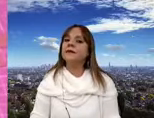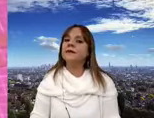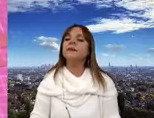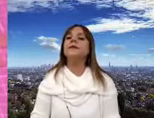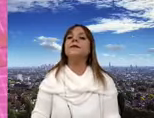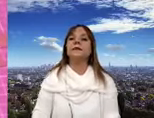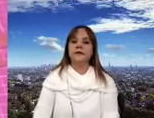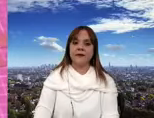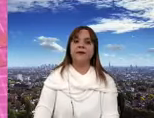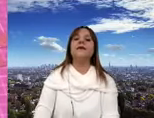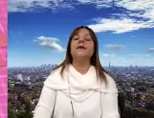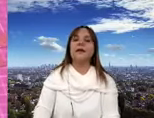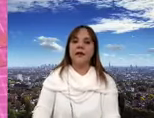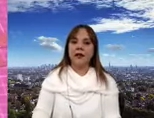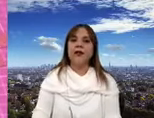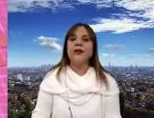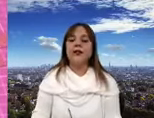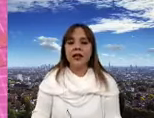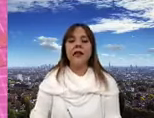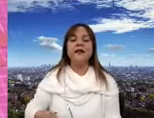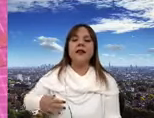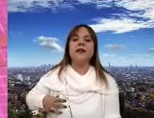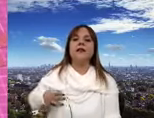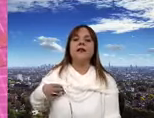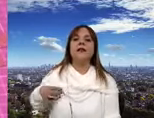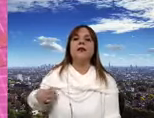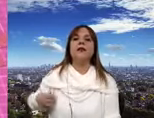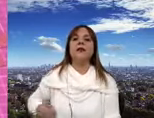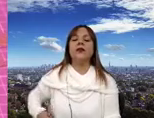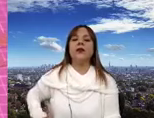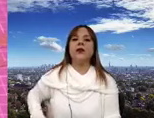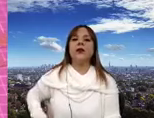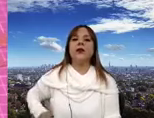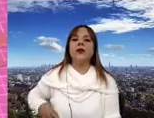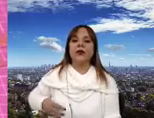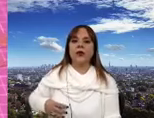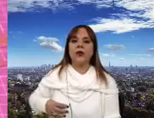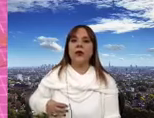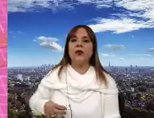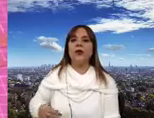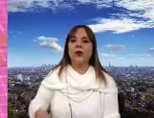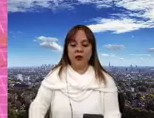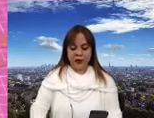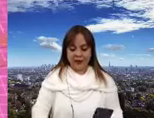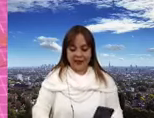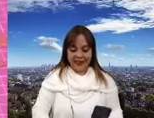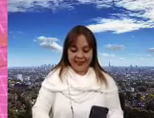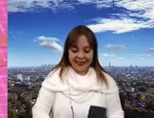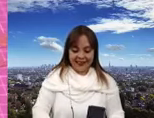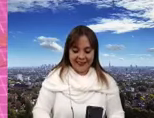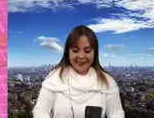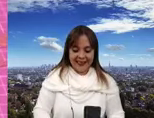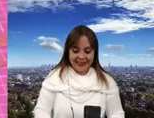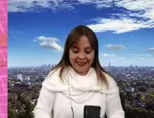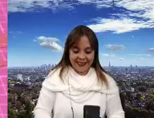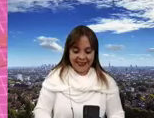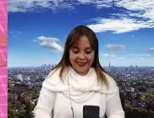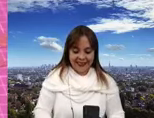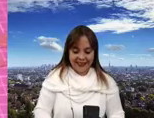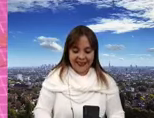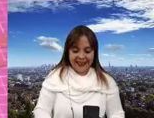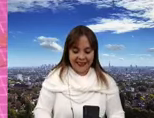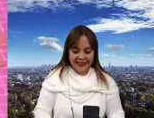fita com espuma? Sim. Ou EVA. Quem não tem fita banana pode usar EVA, pode usar forrobel.